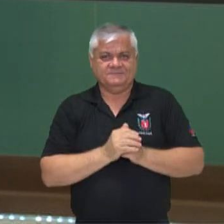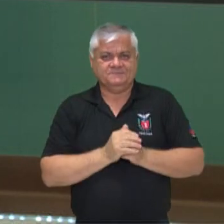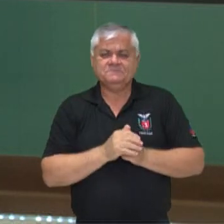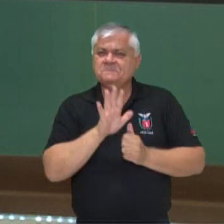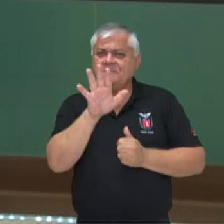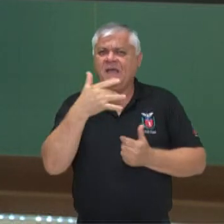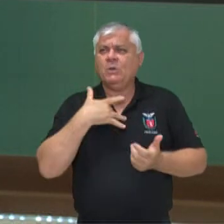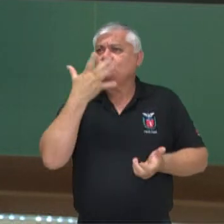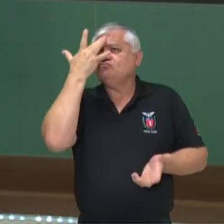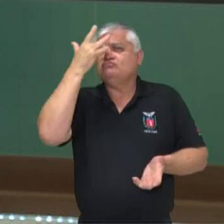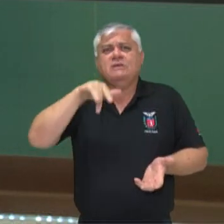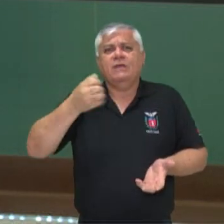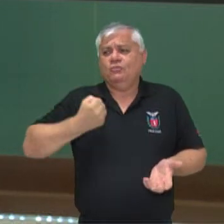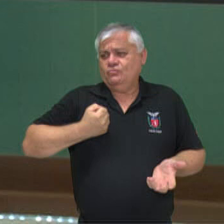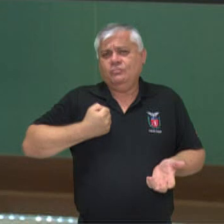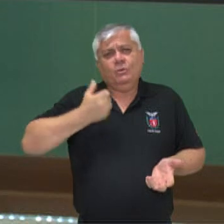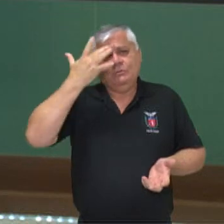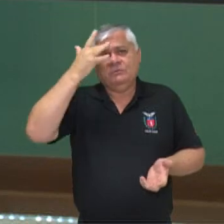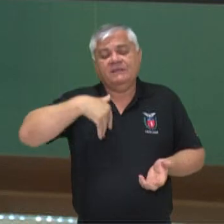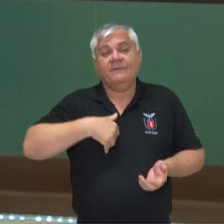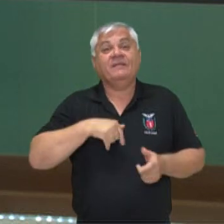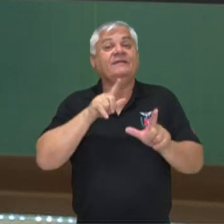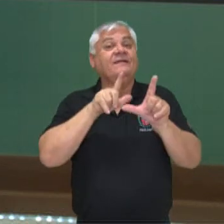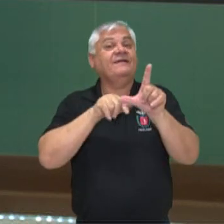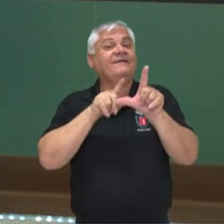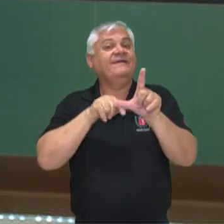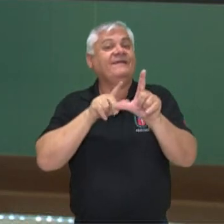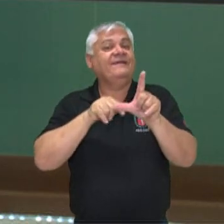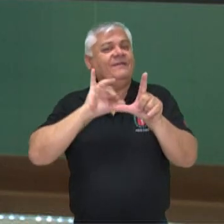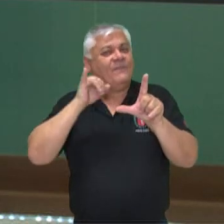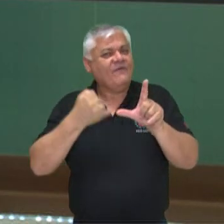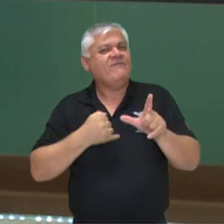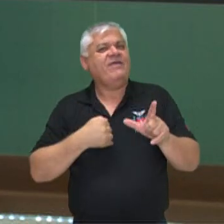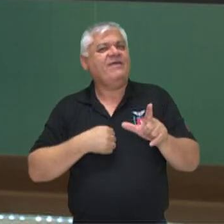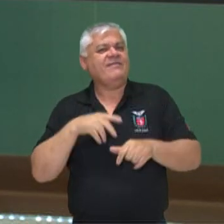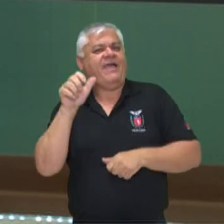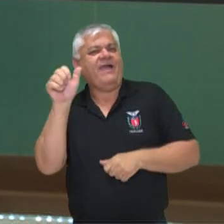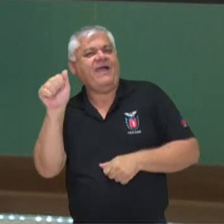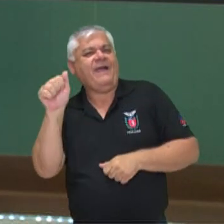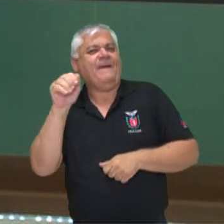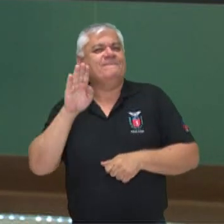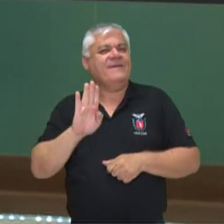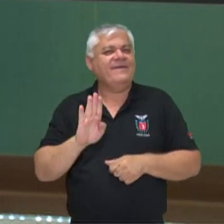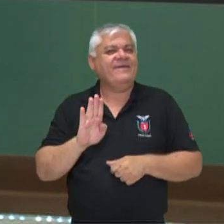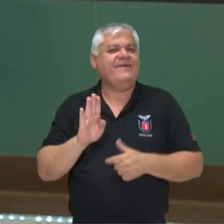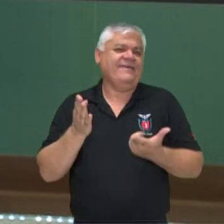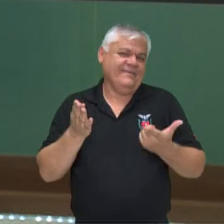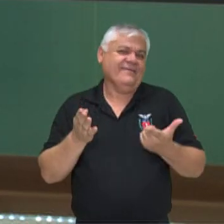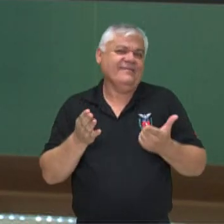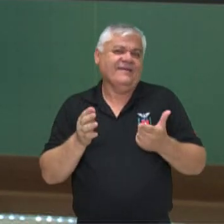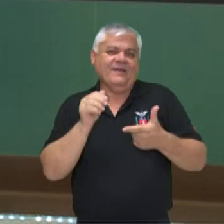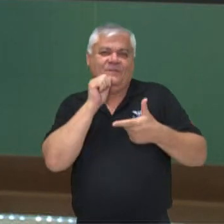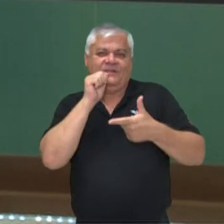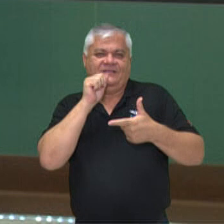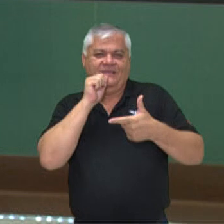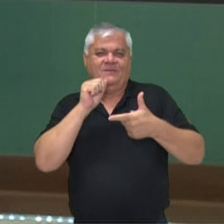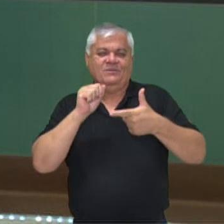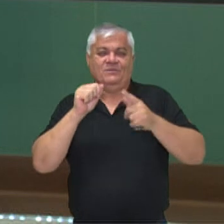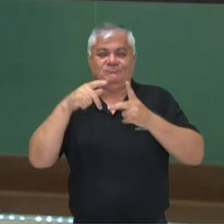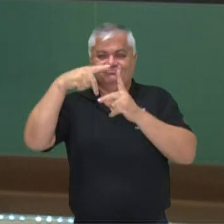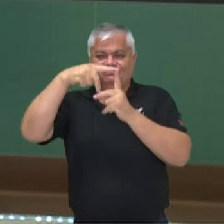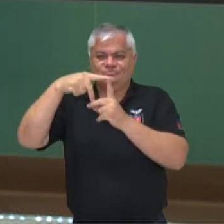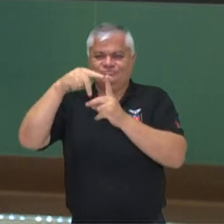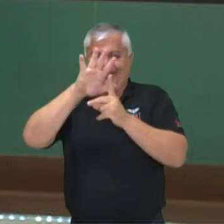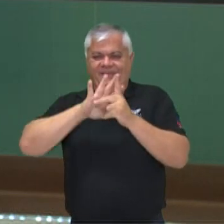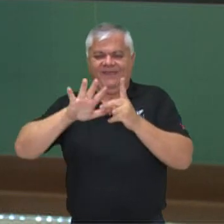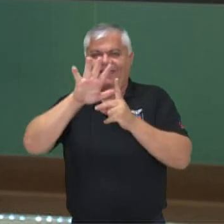mas eu não tenho os números. Mas você tem as letras. Deixa em termos de letras mesmo. Escreve a área do quadrado, a área do